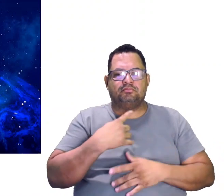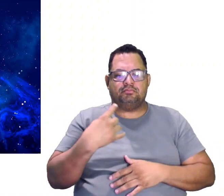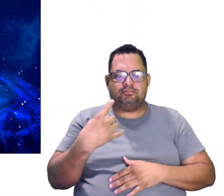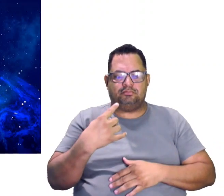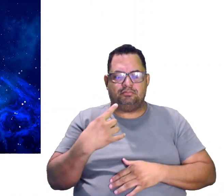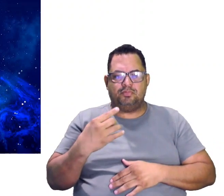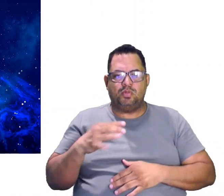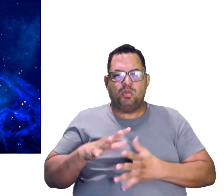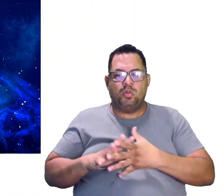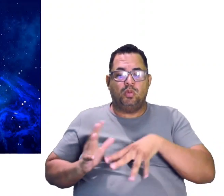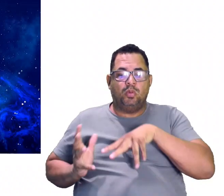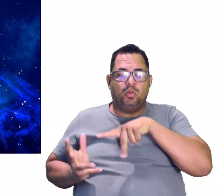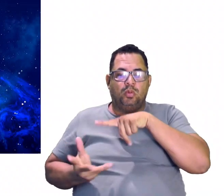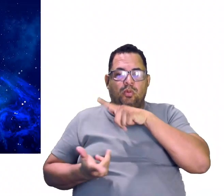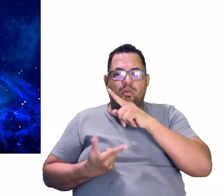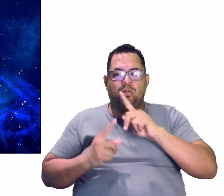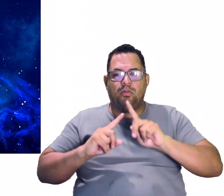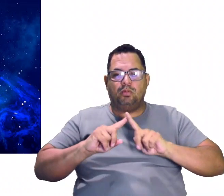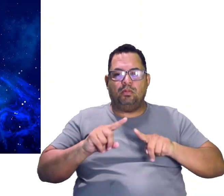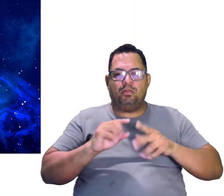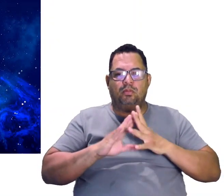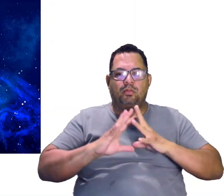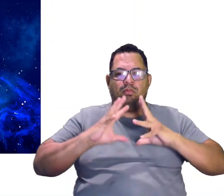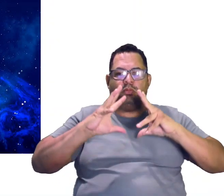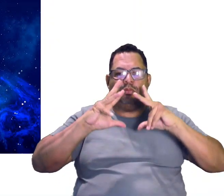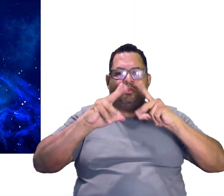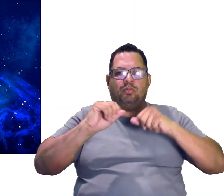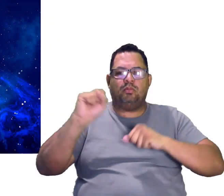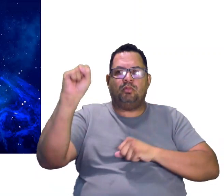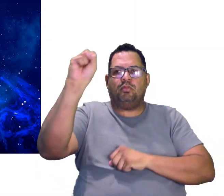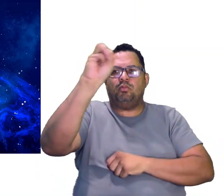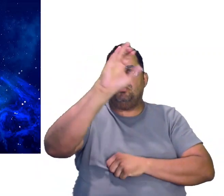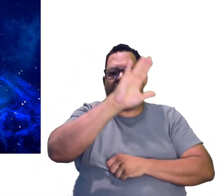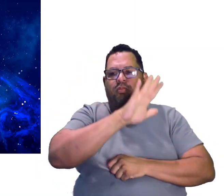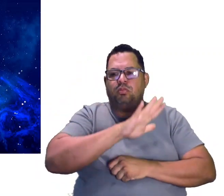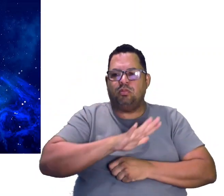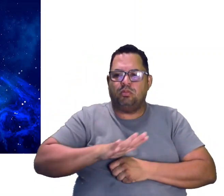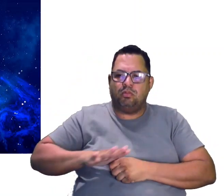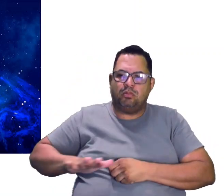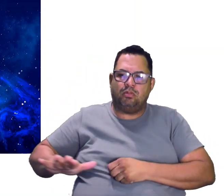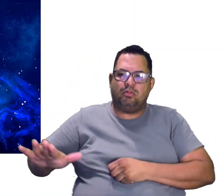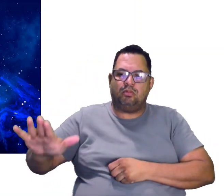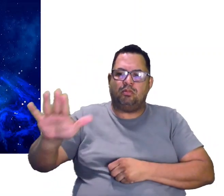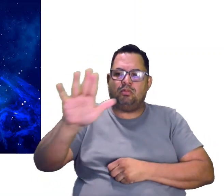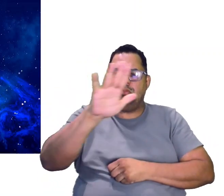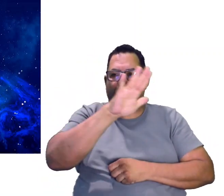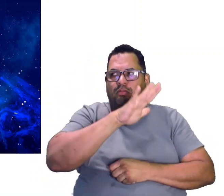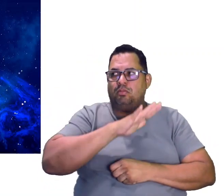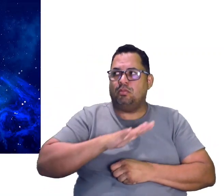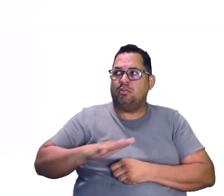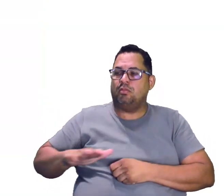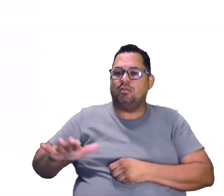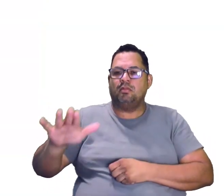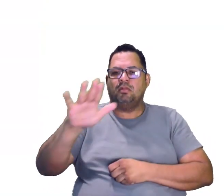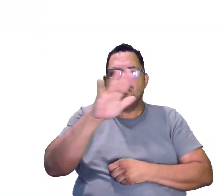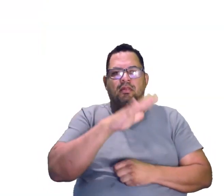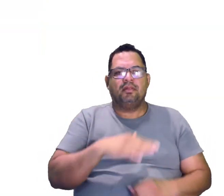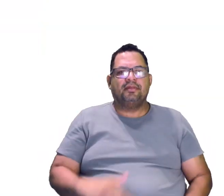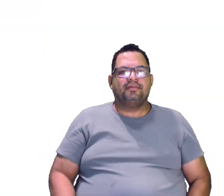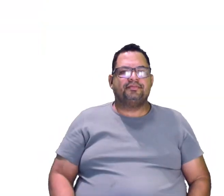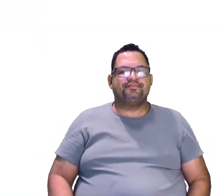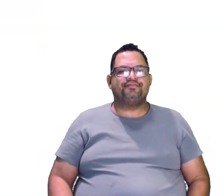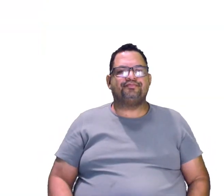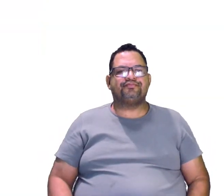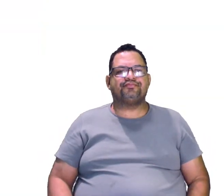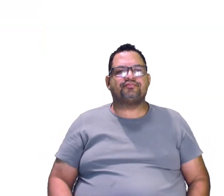planeta, mas em si, em todo o universo, tá joia? A